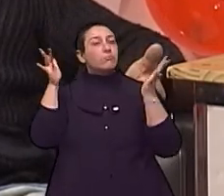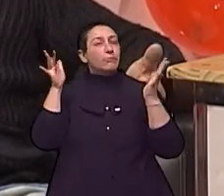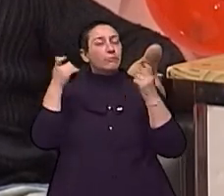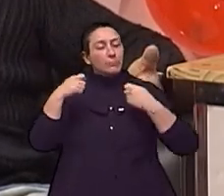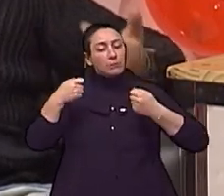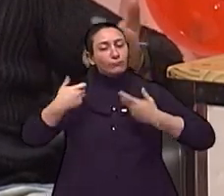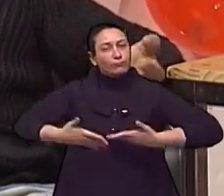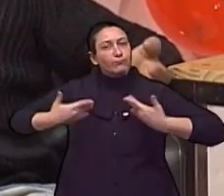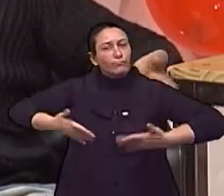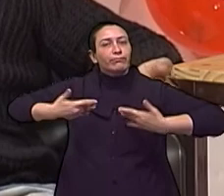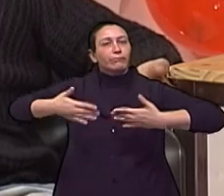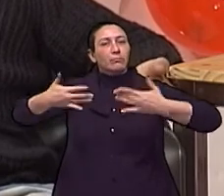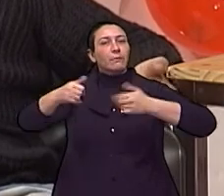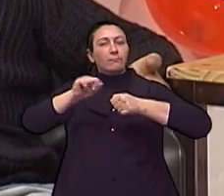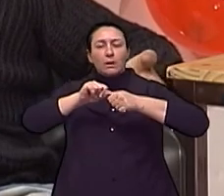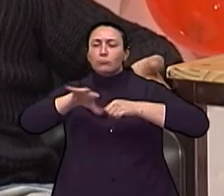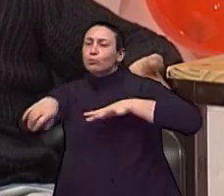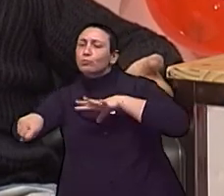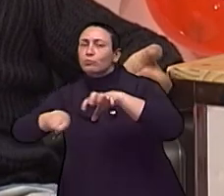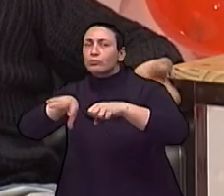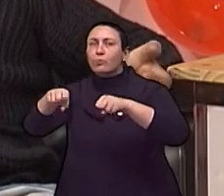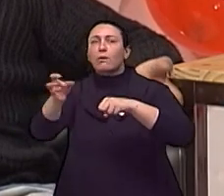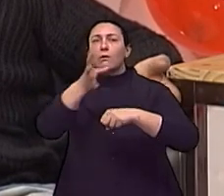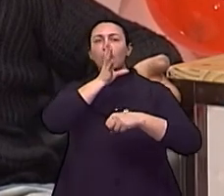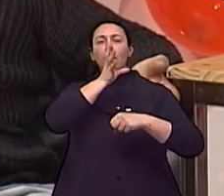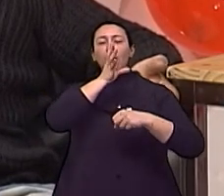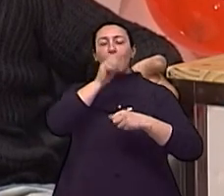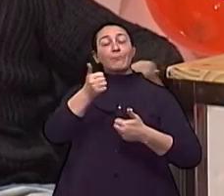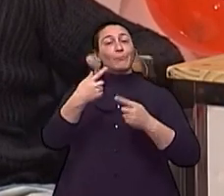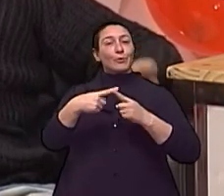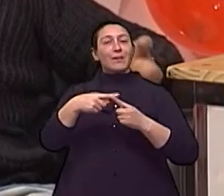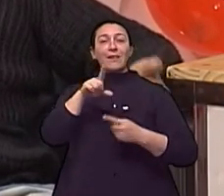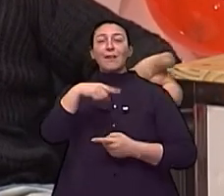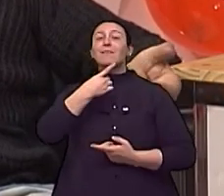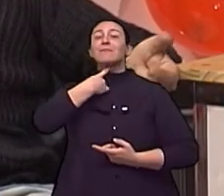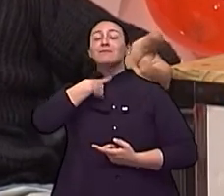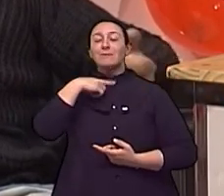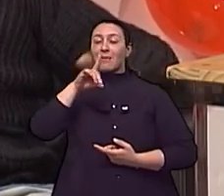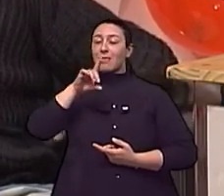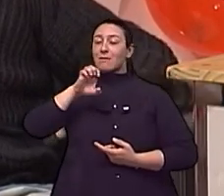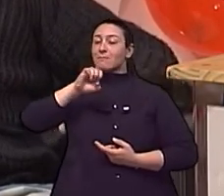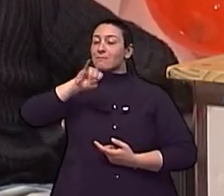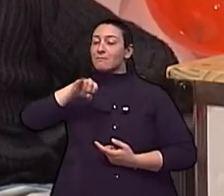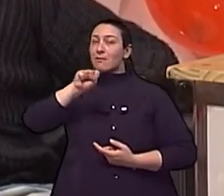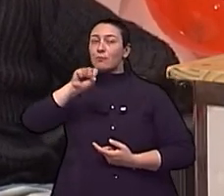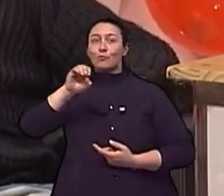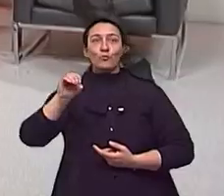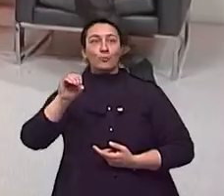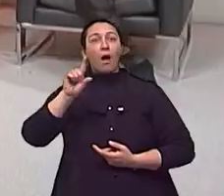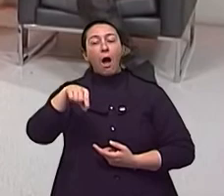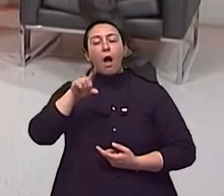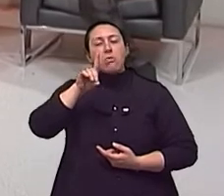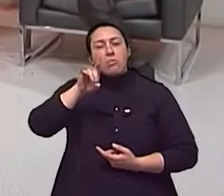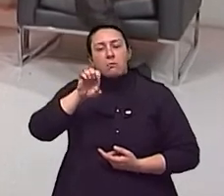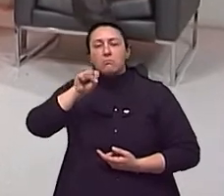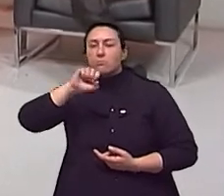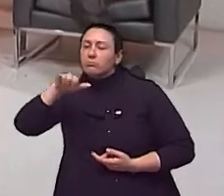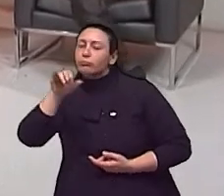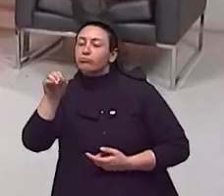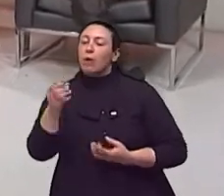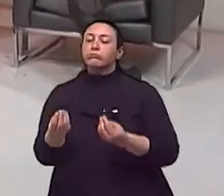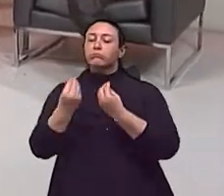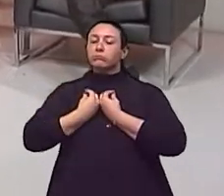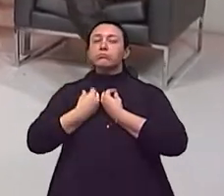vivo na O que é isso que o desejo faz né que a gente siga adiante na Lara né e esse